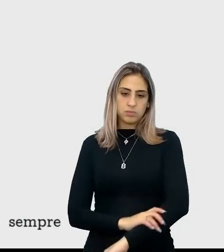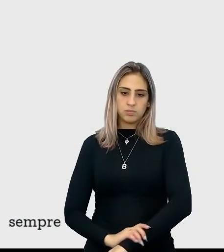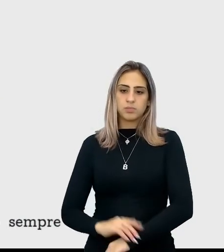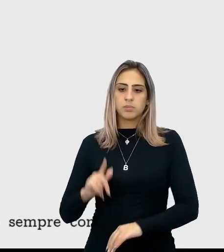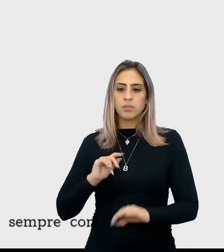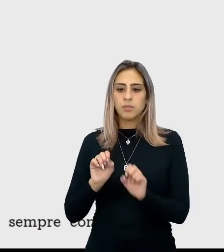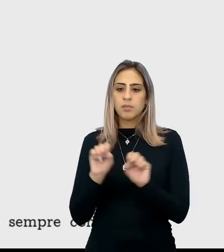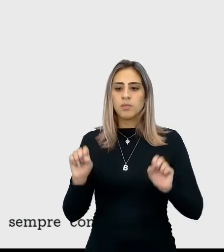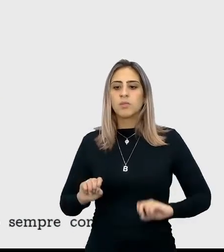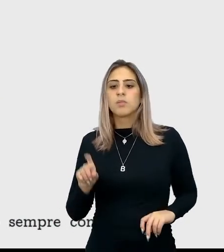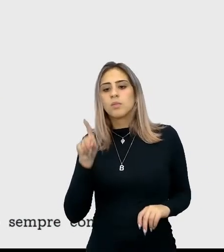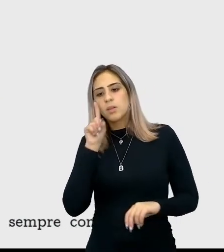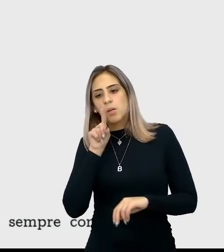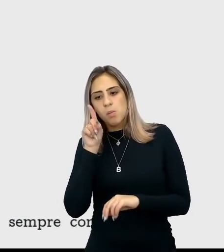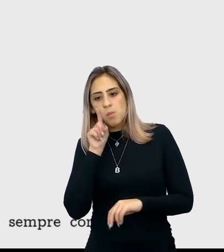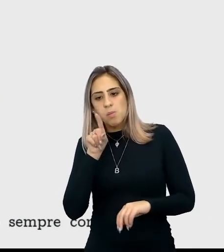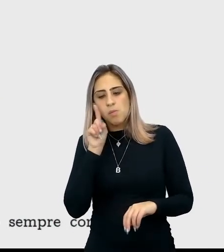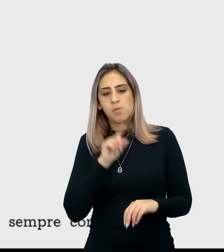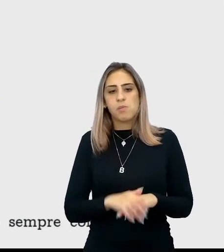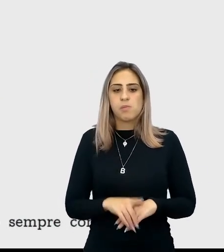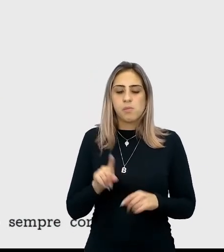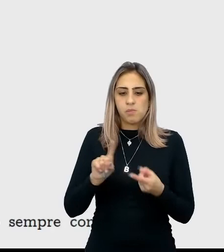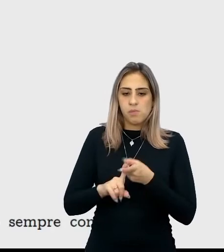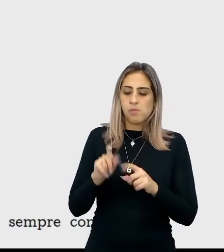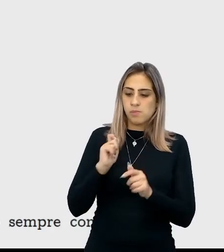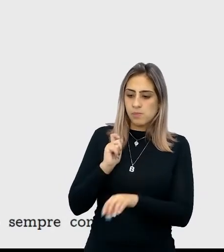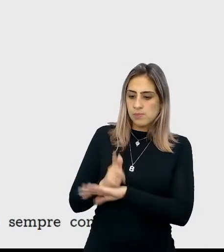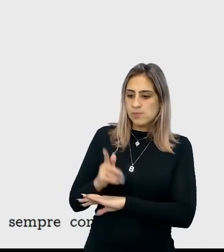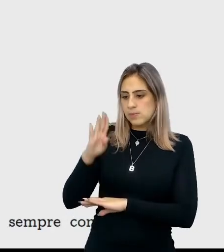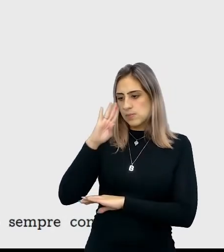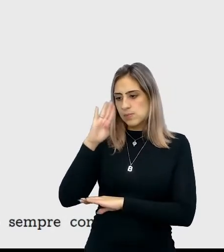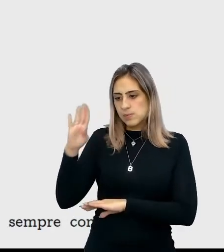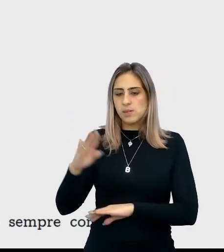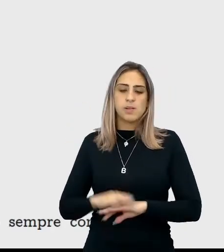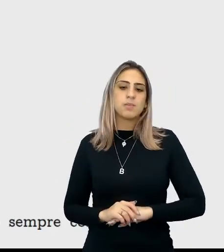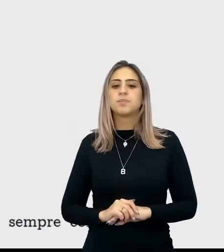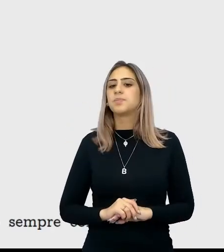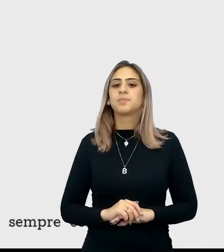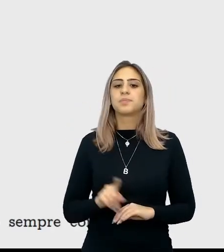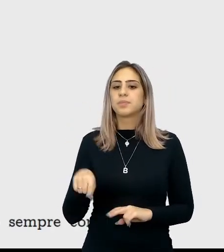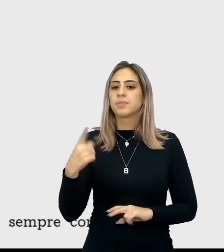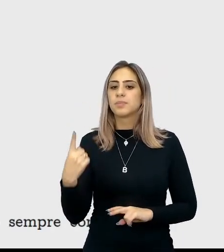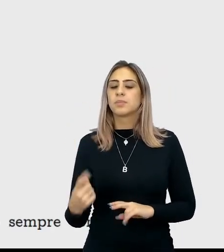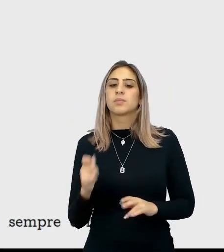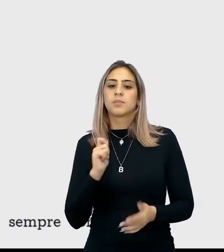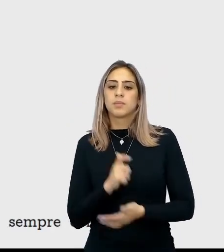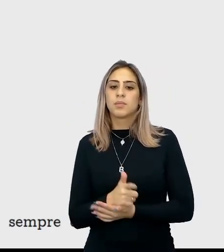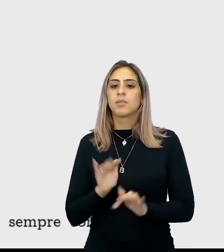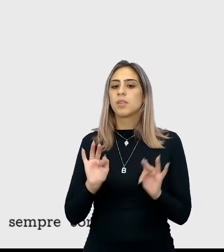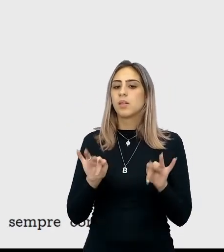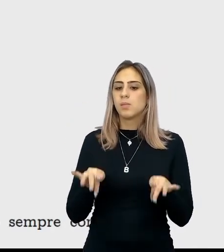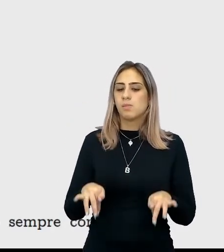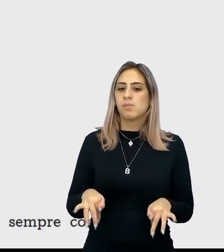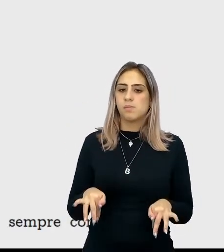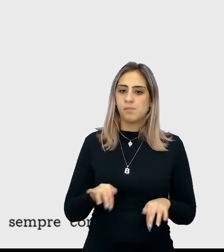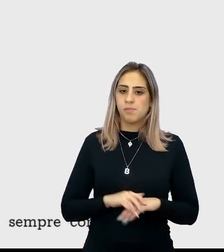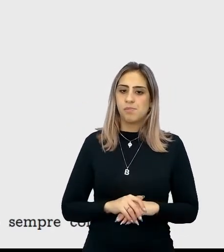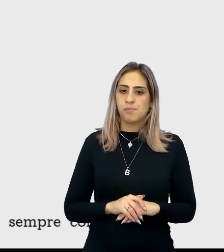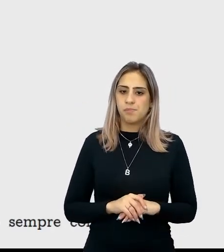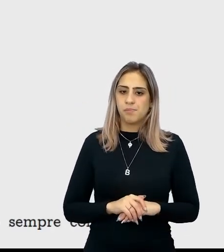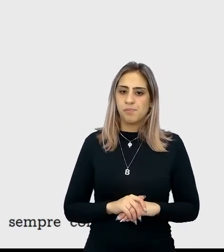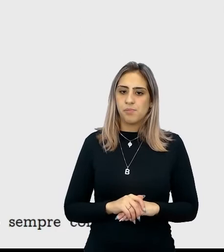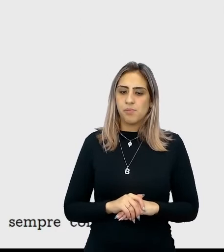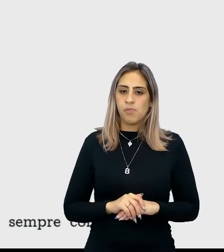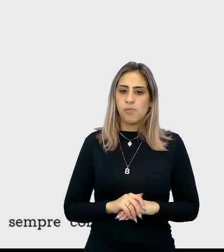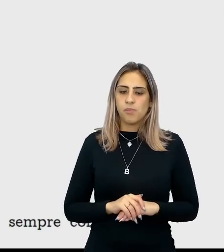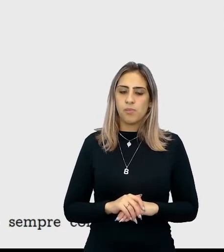sistema americano. No sistema americano, o devedor paga o principal em um único pagamento no final e